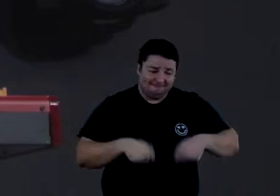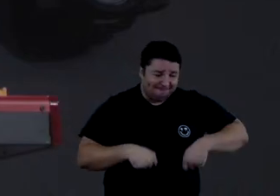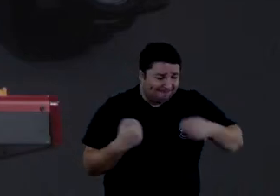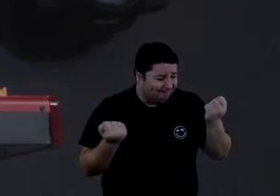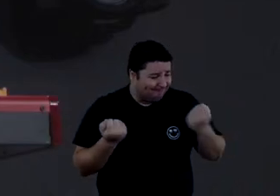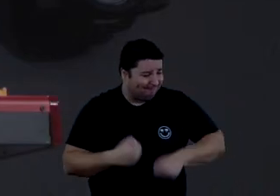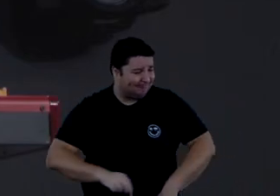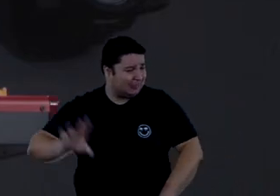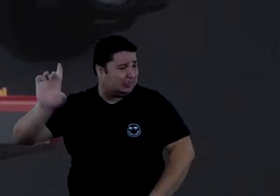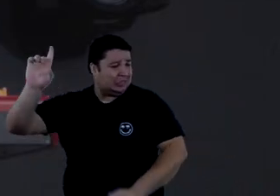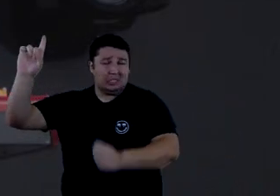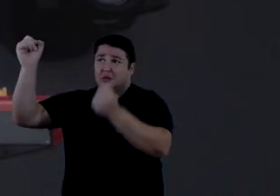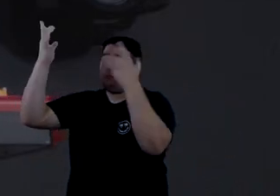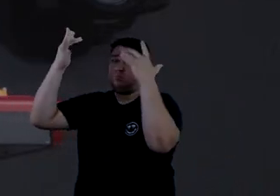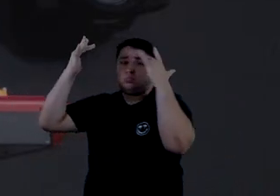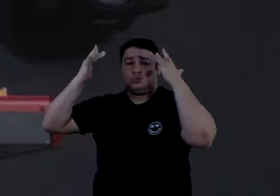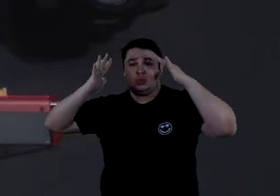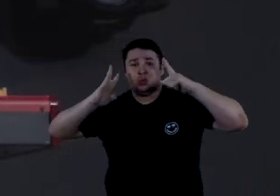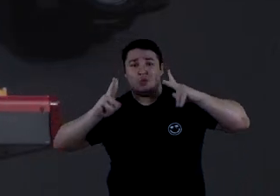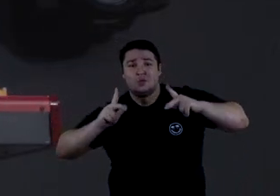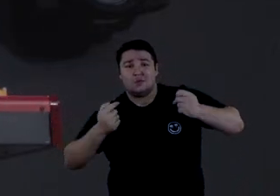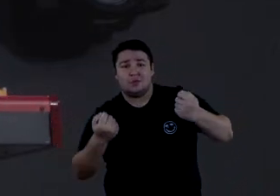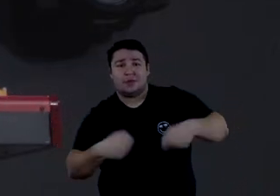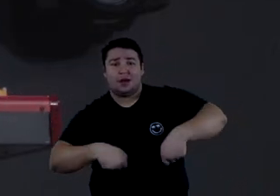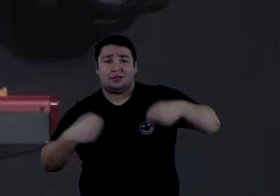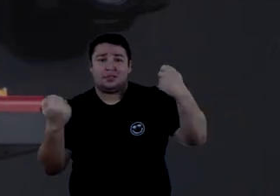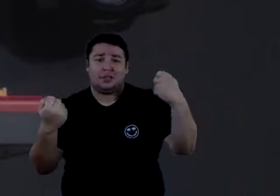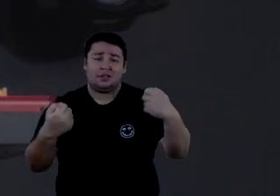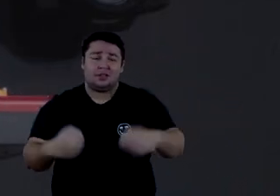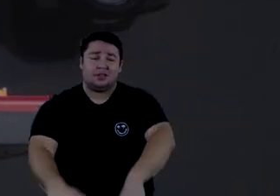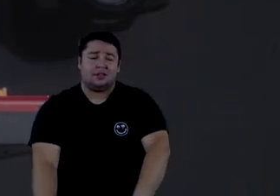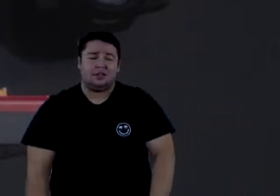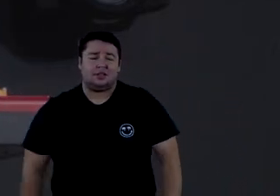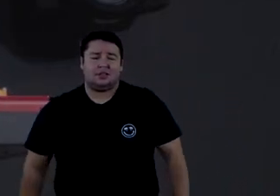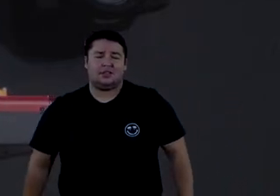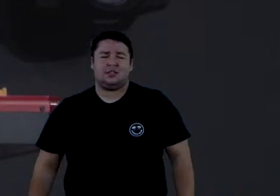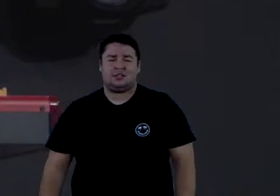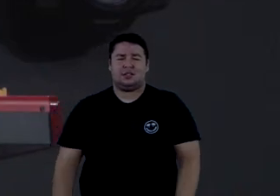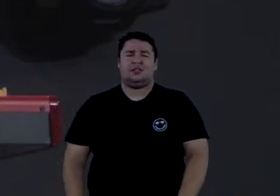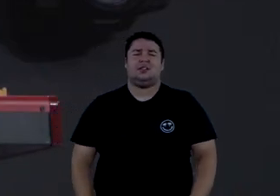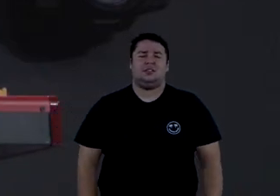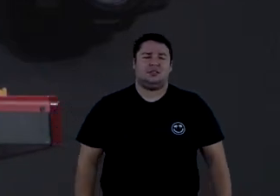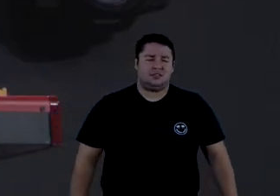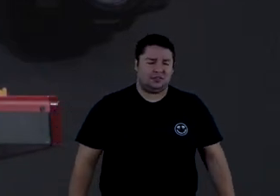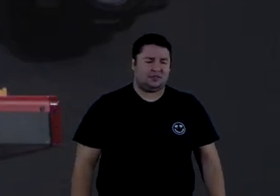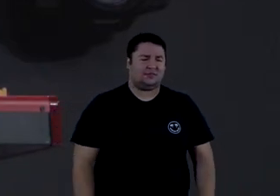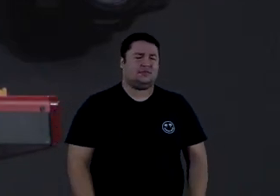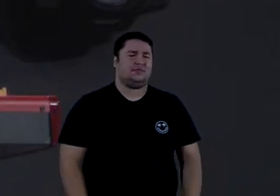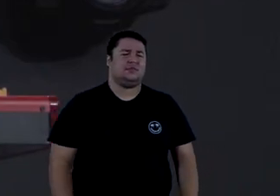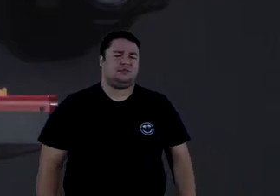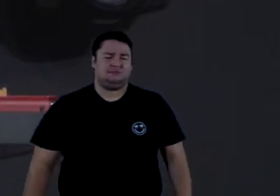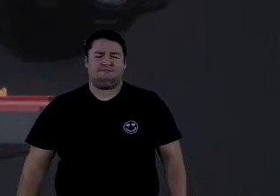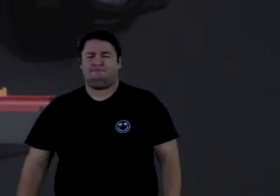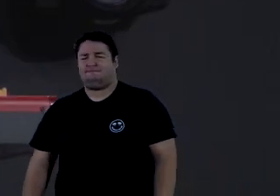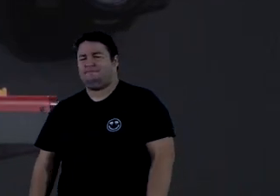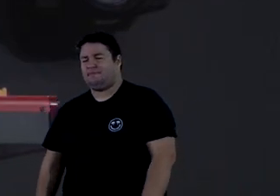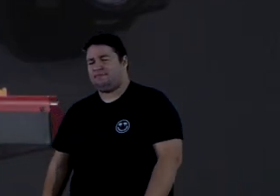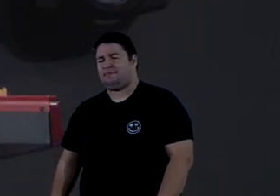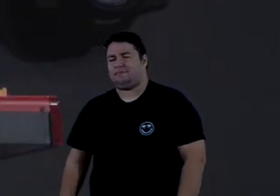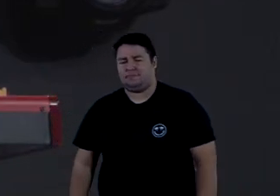basta, a tua graça me basta. A tua graça me